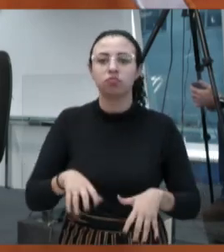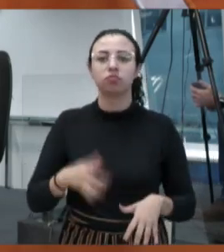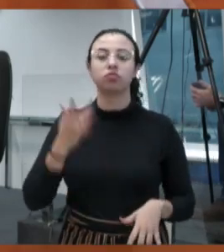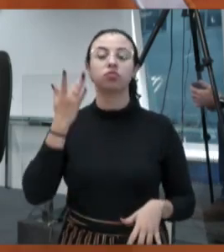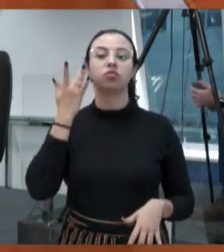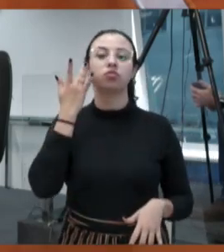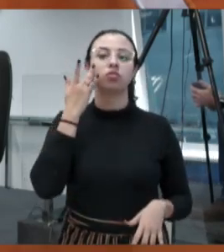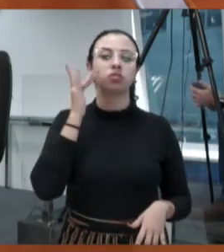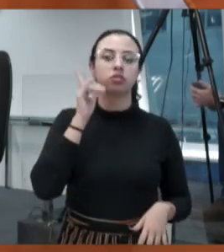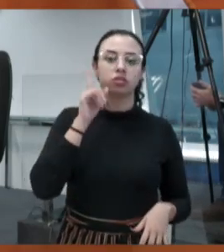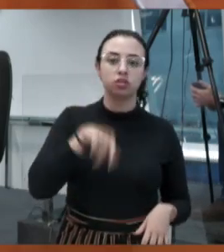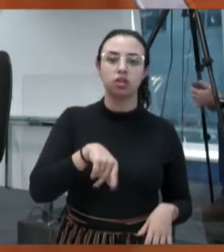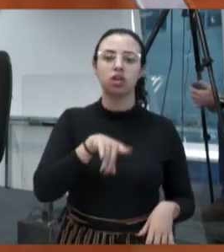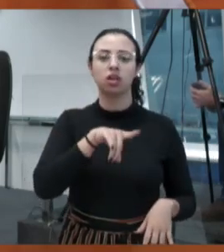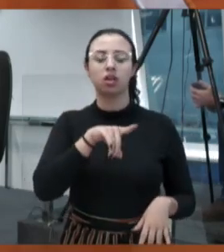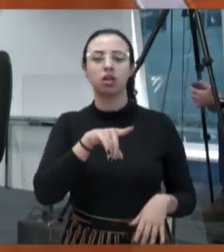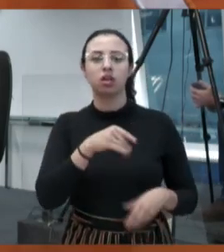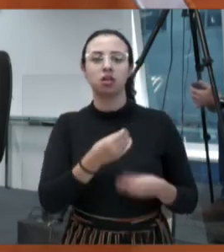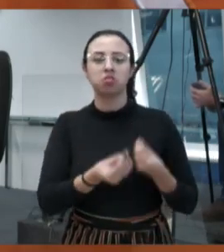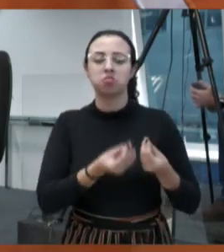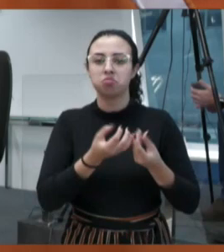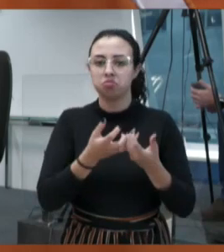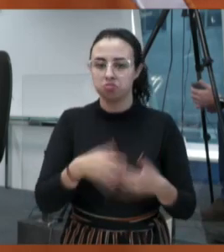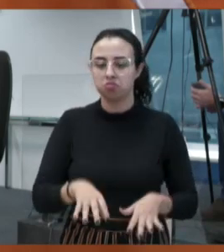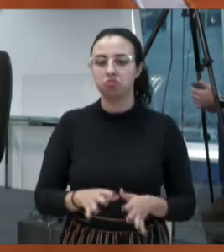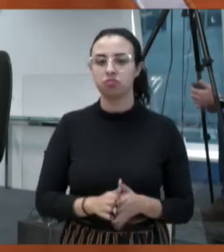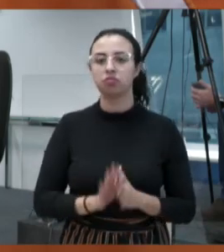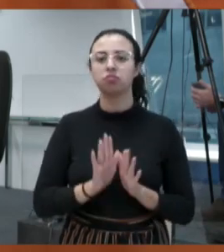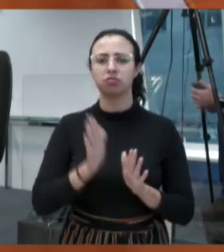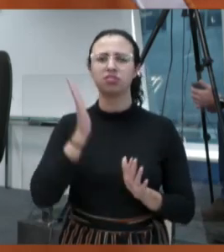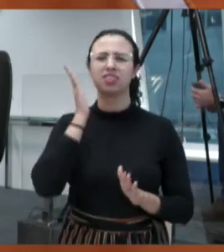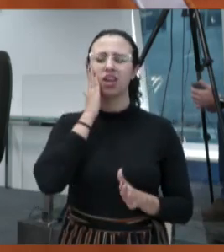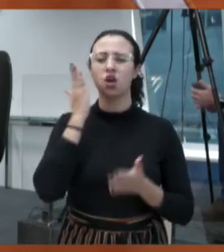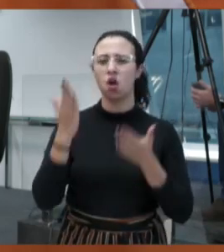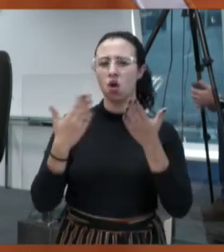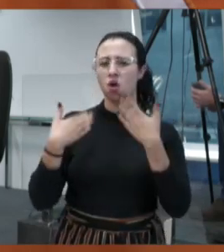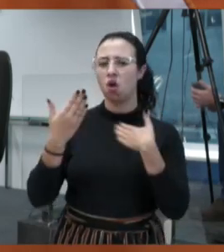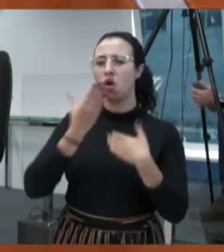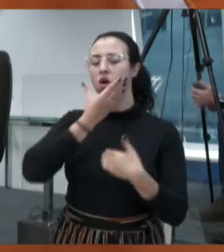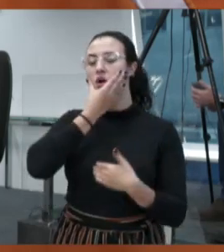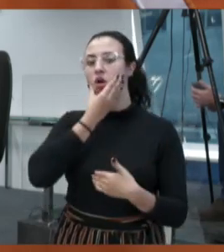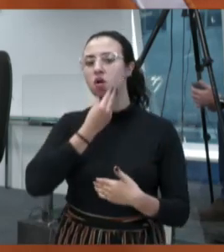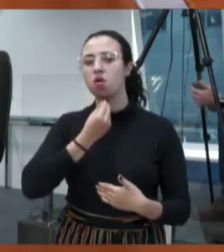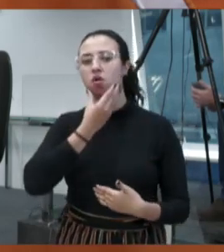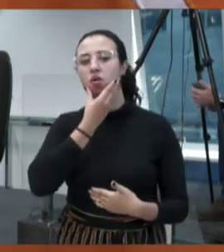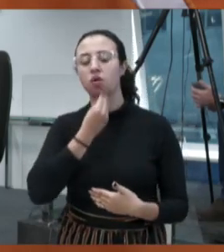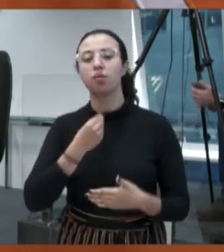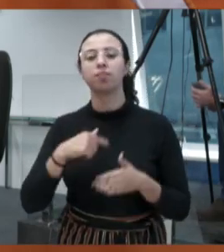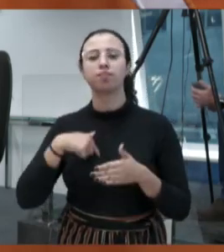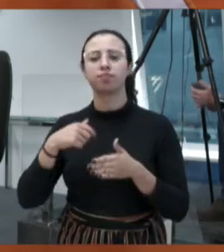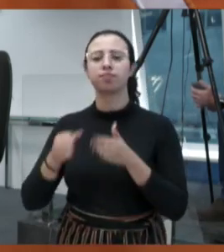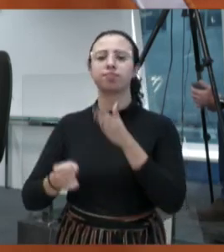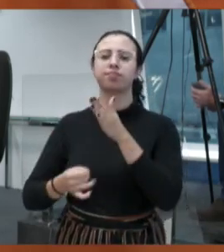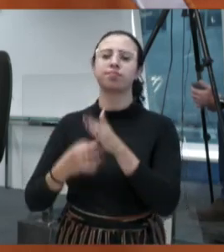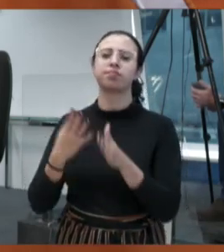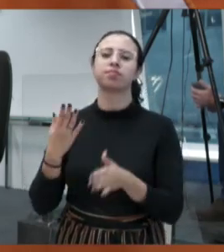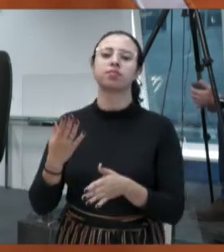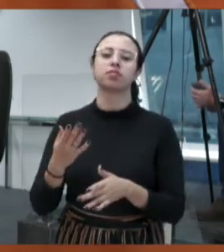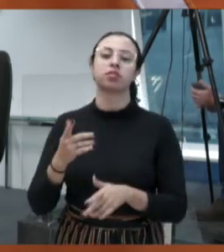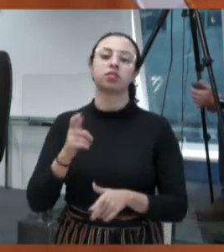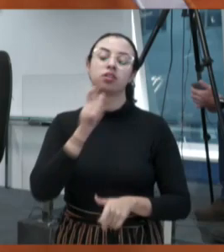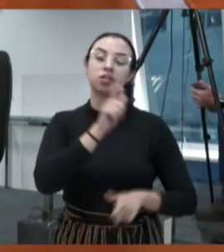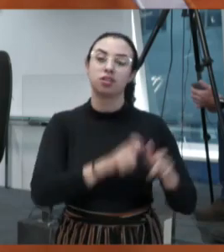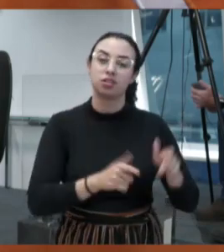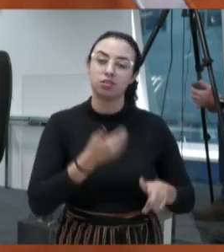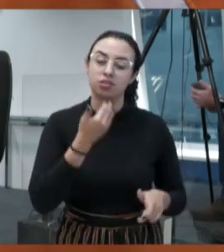se era aqui do município ou se não é. Só sei que eu conversei com ele, que várias vezes me solicitaram os moradores para que